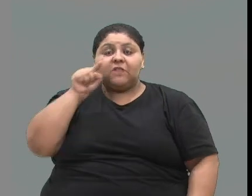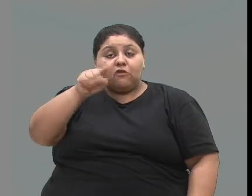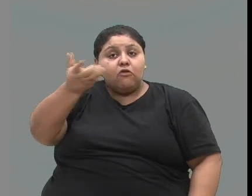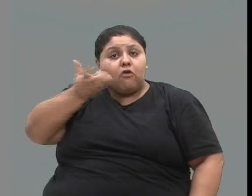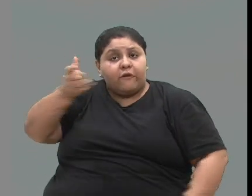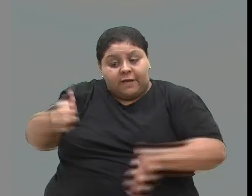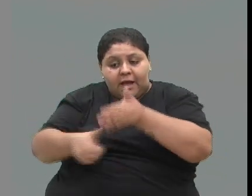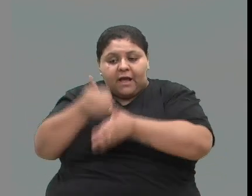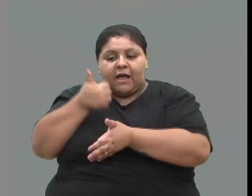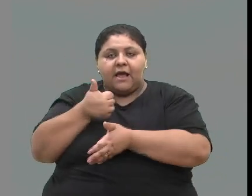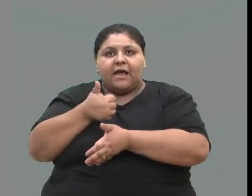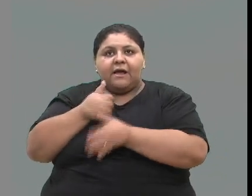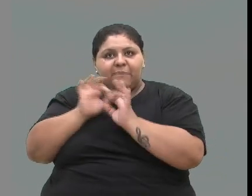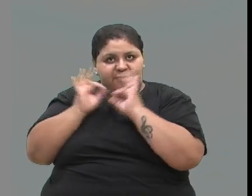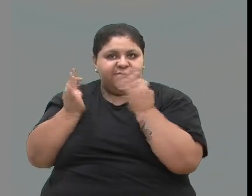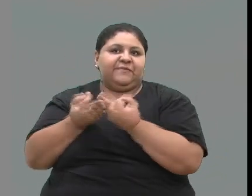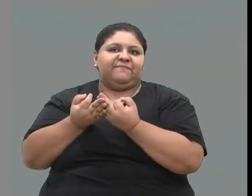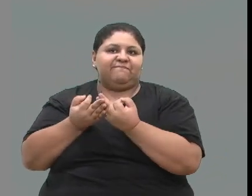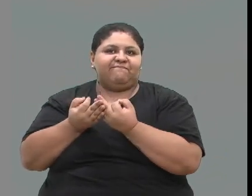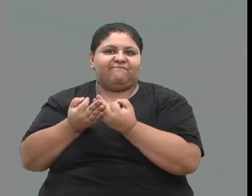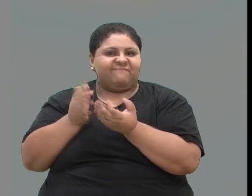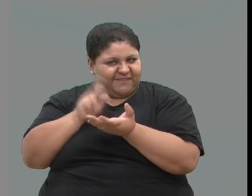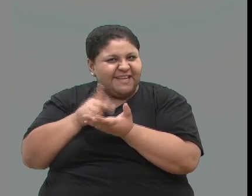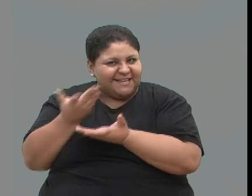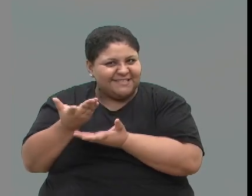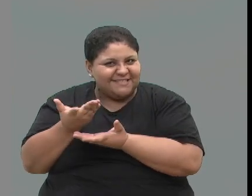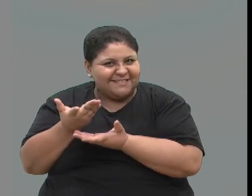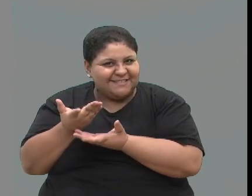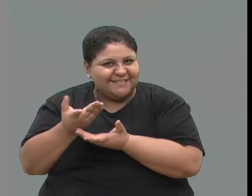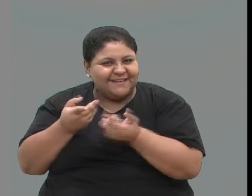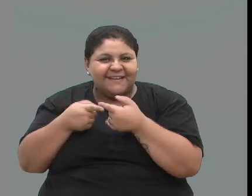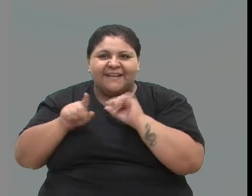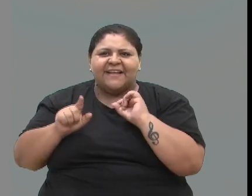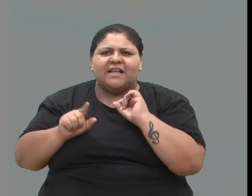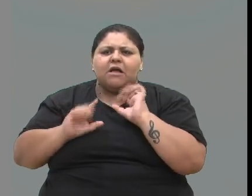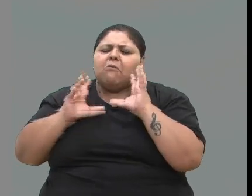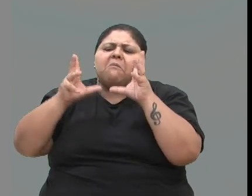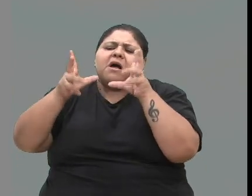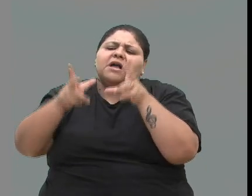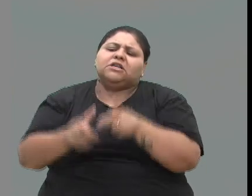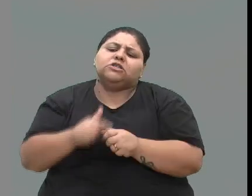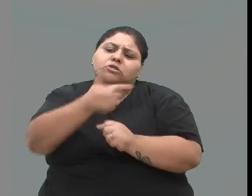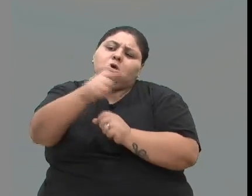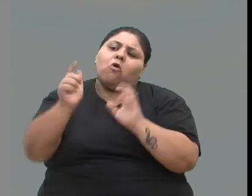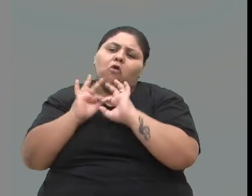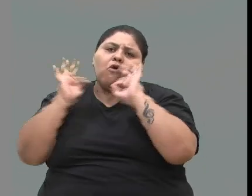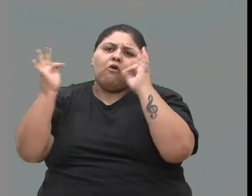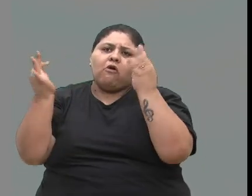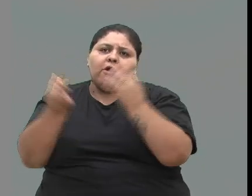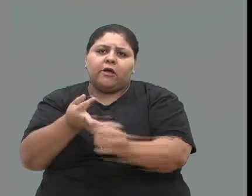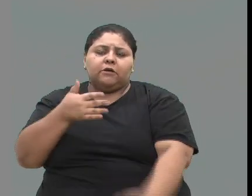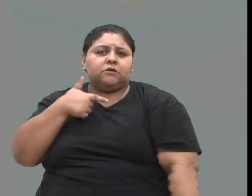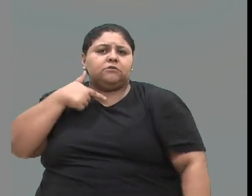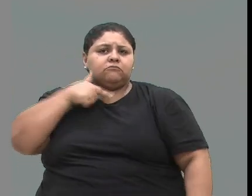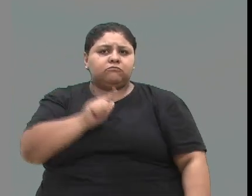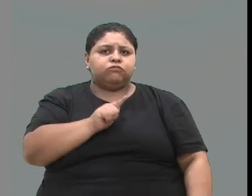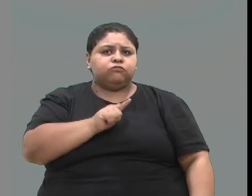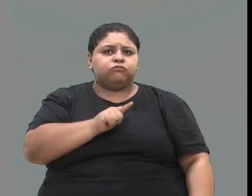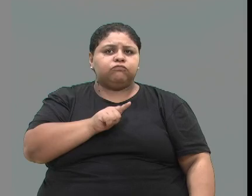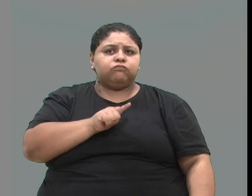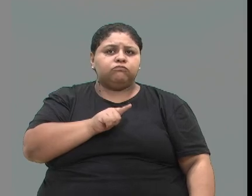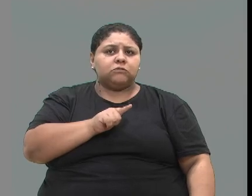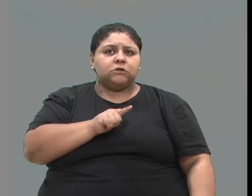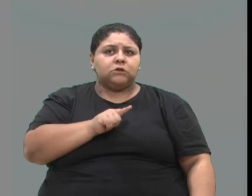o melhor para a sua família, não é mesmo? Mas quantas outras famílias não conseguem possibilitar para